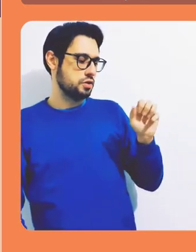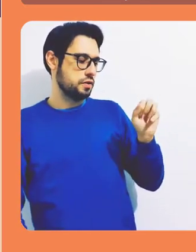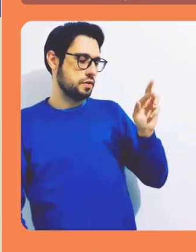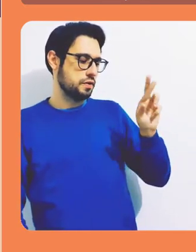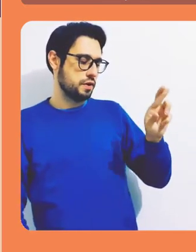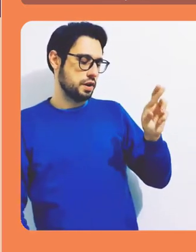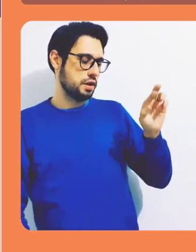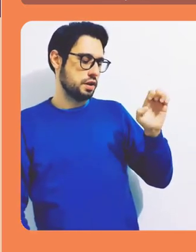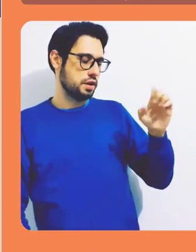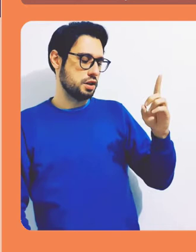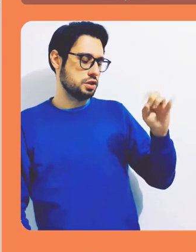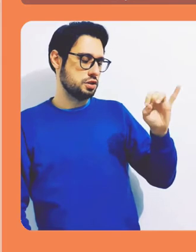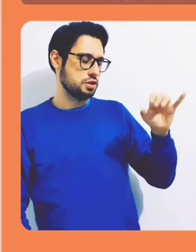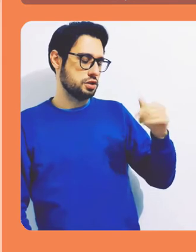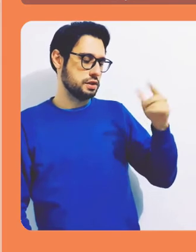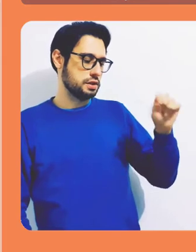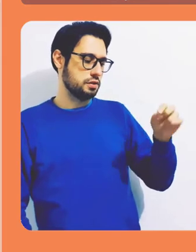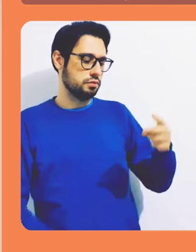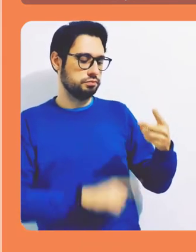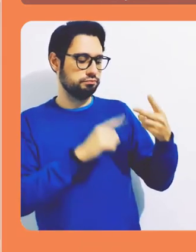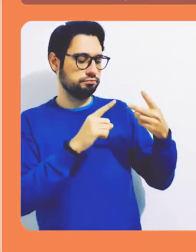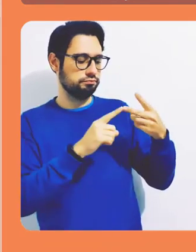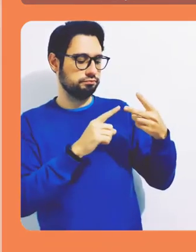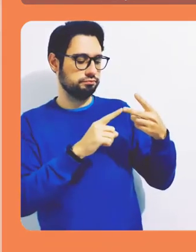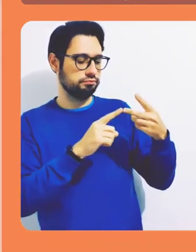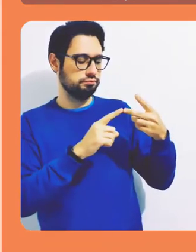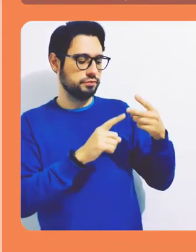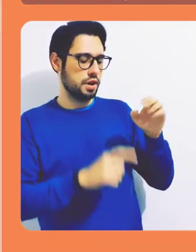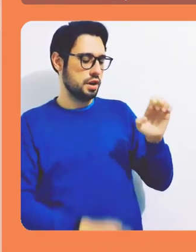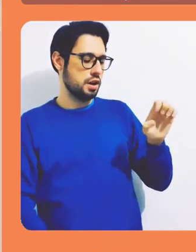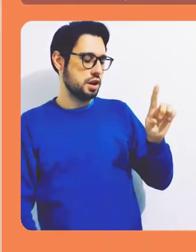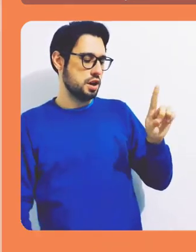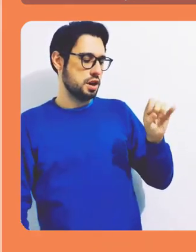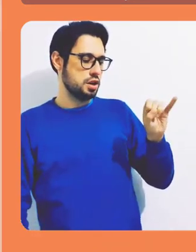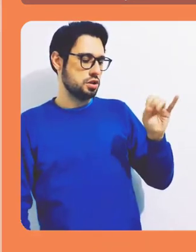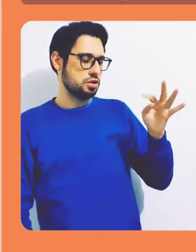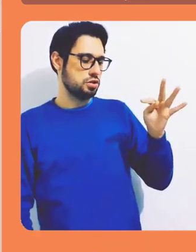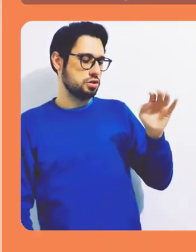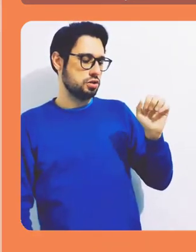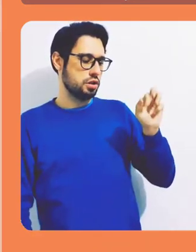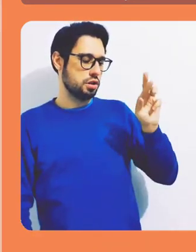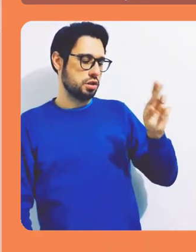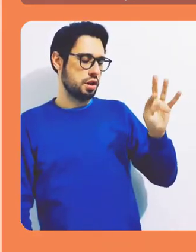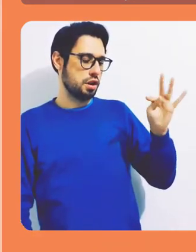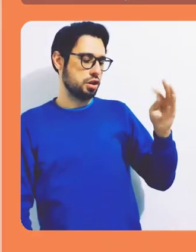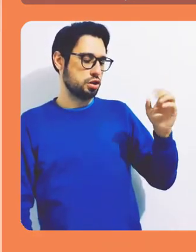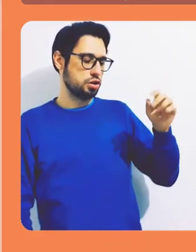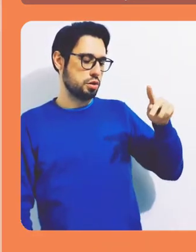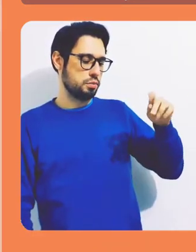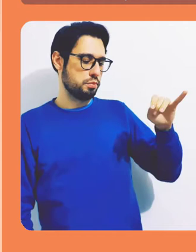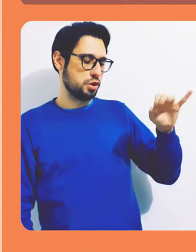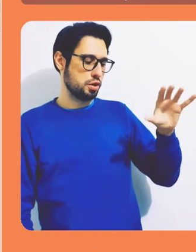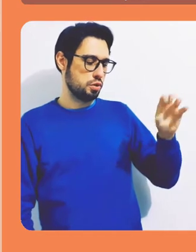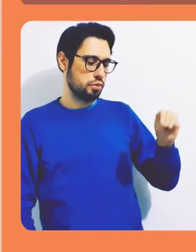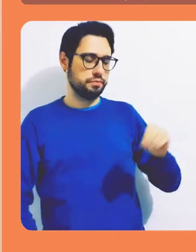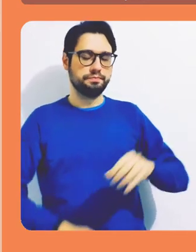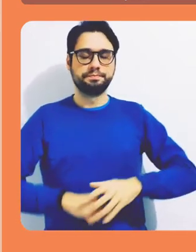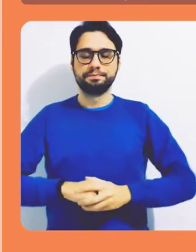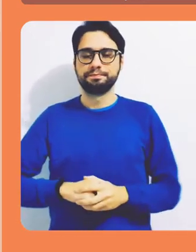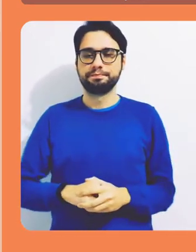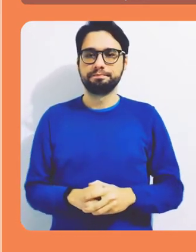aqui editar esse tópico para mostrar para vocês. Um dos editores do Moodle é esse